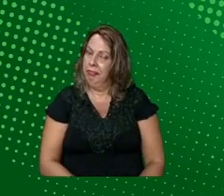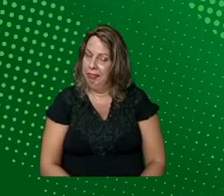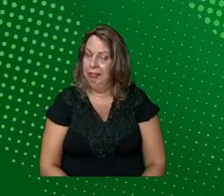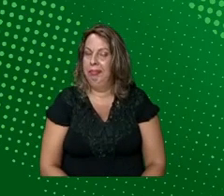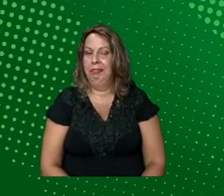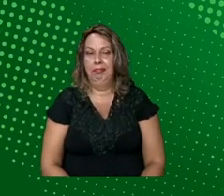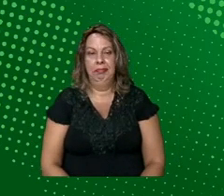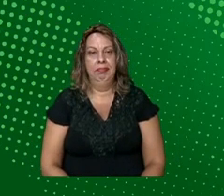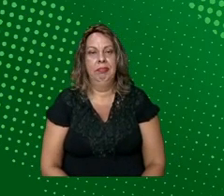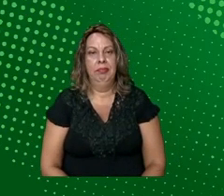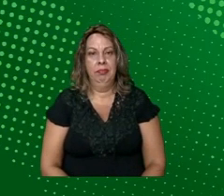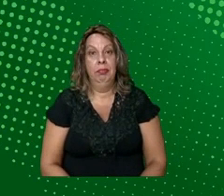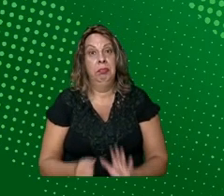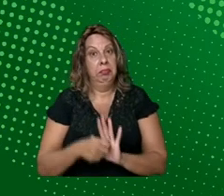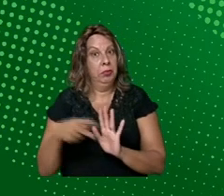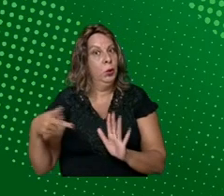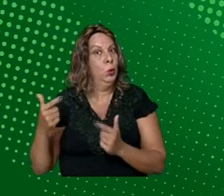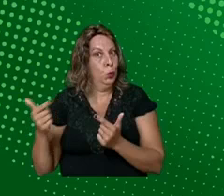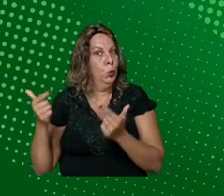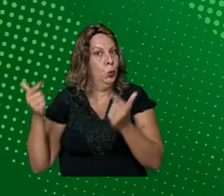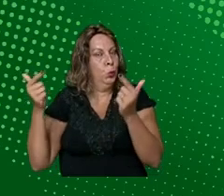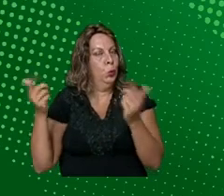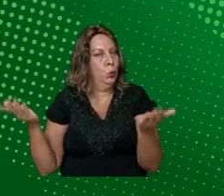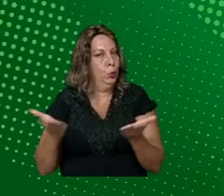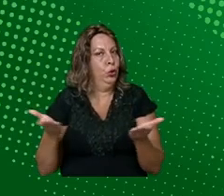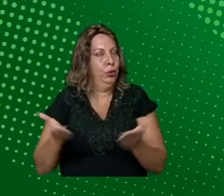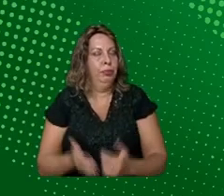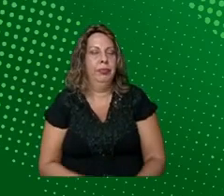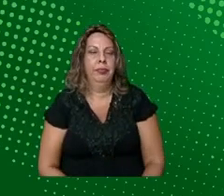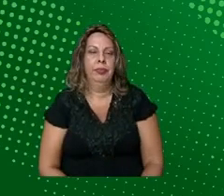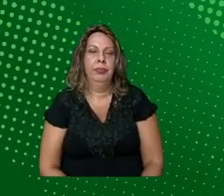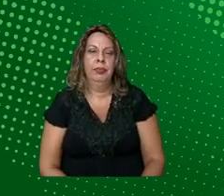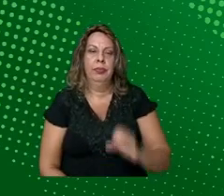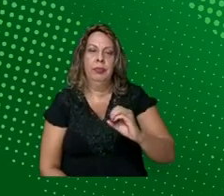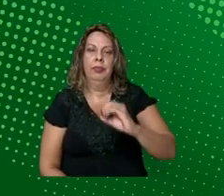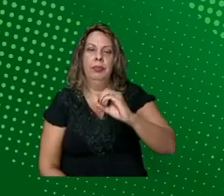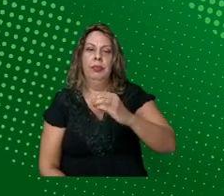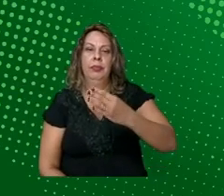faturou R$500. Minha aplicativo pé quente hoje, tá, viu? Pé quente hoje, ó.